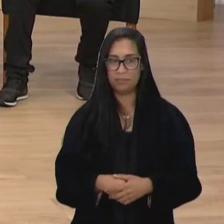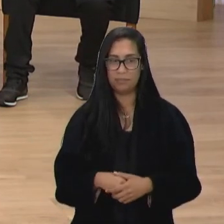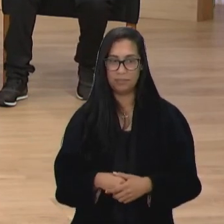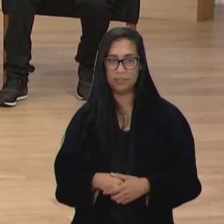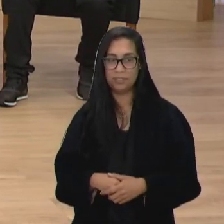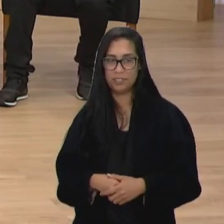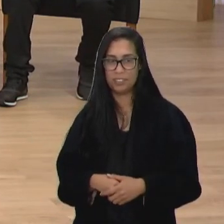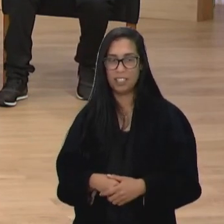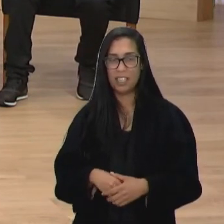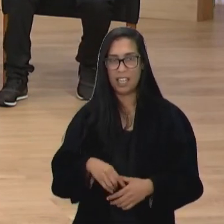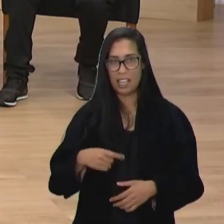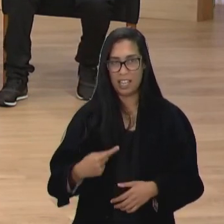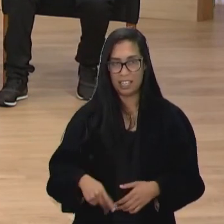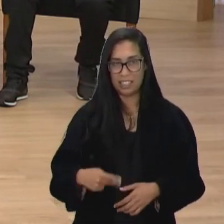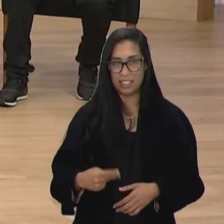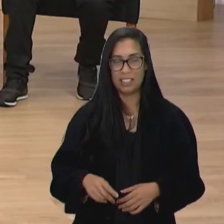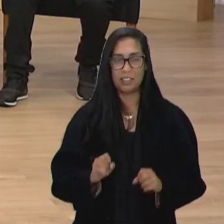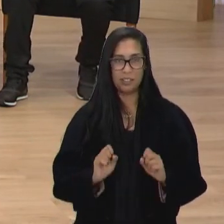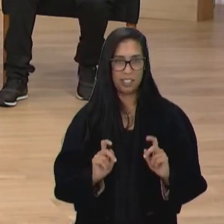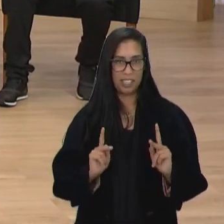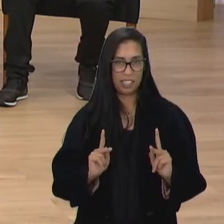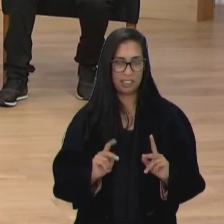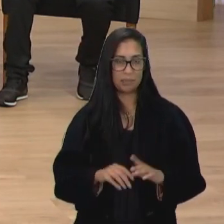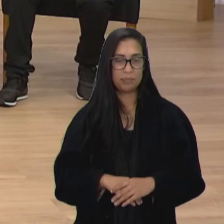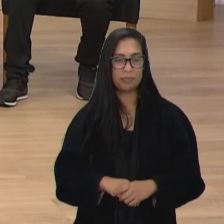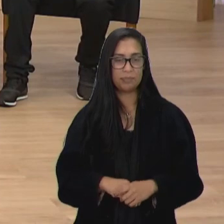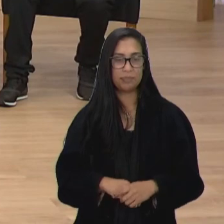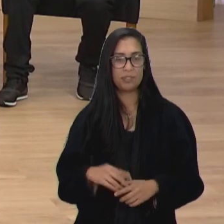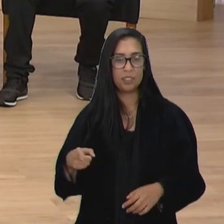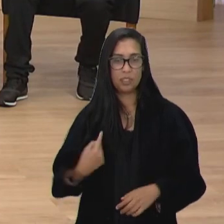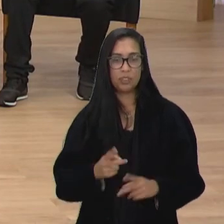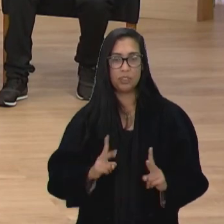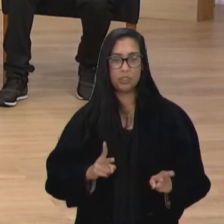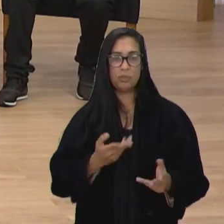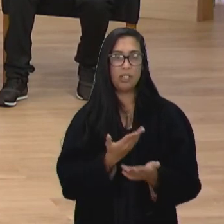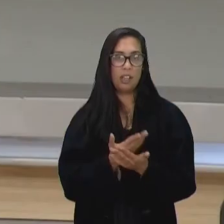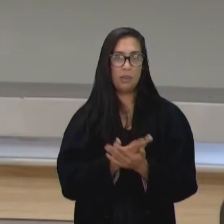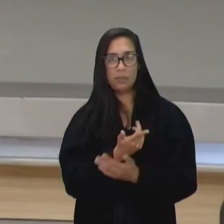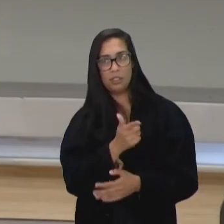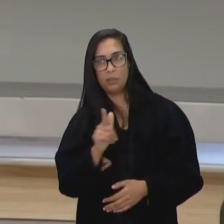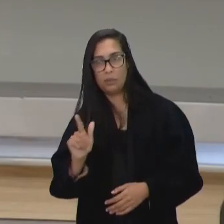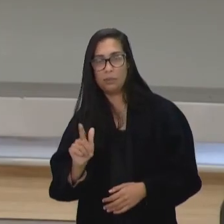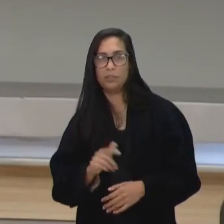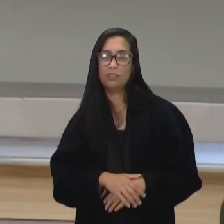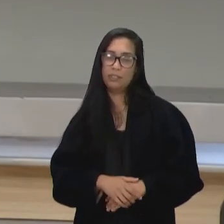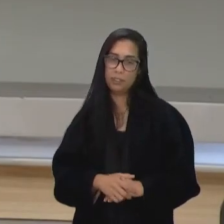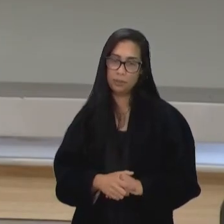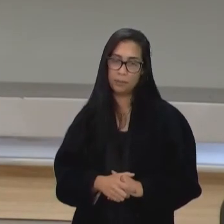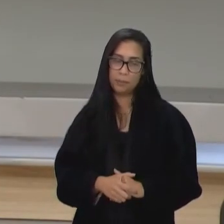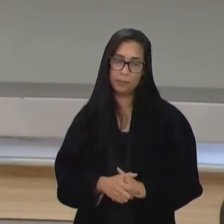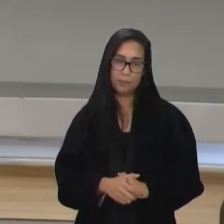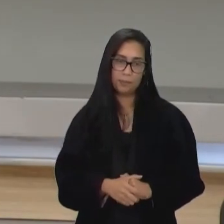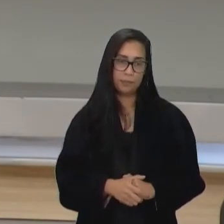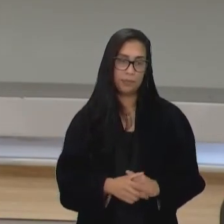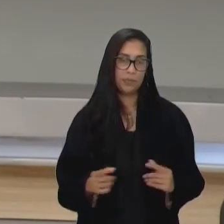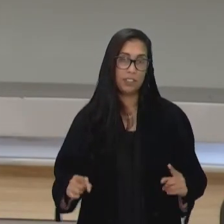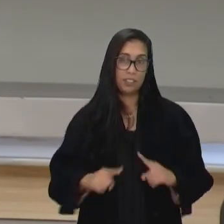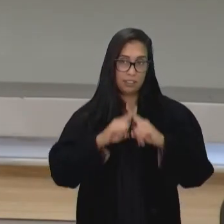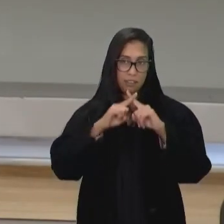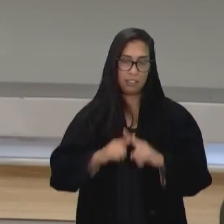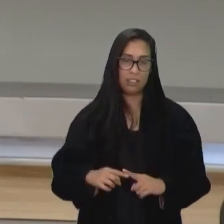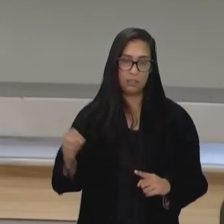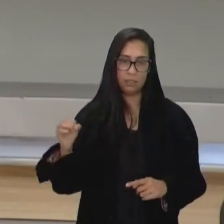Continua. Aí a gente continua para novas jornadas, novos momentos, novos